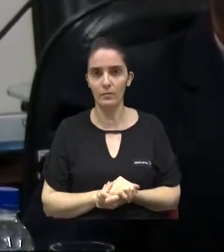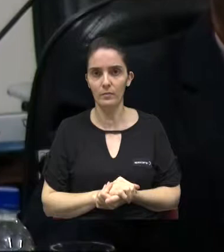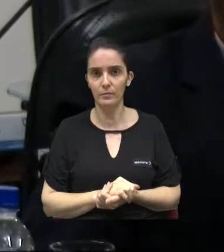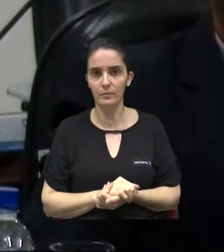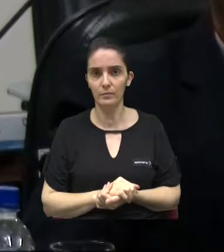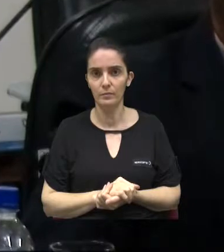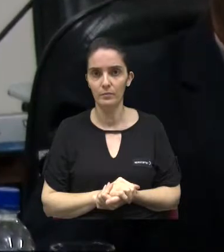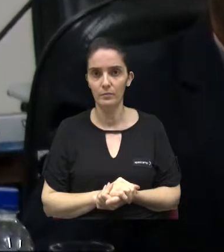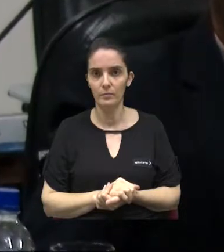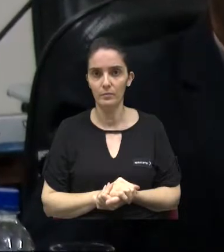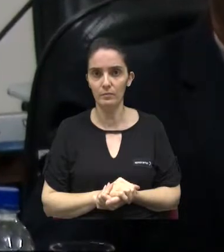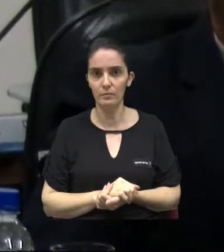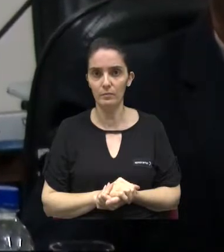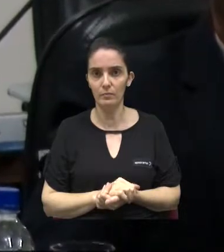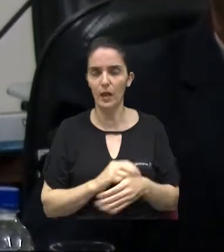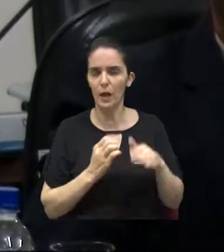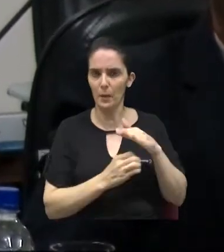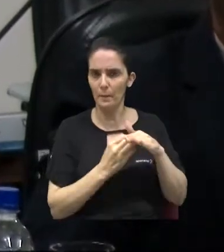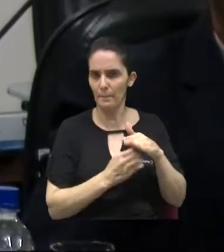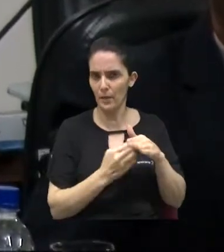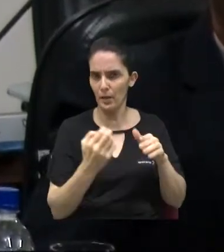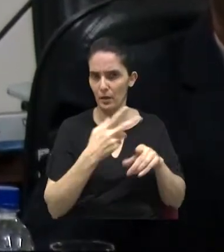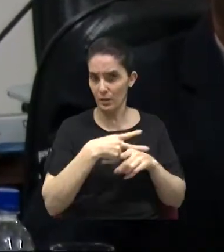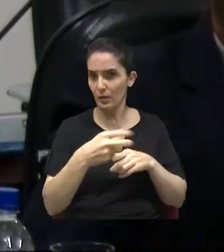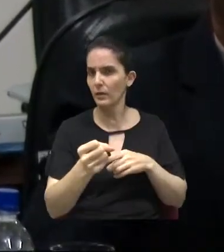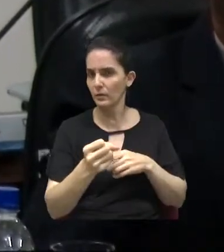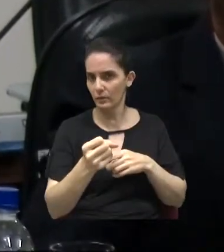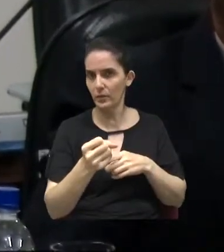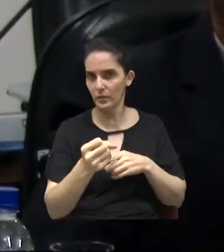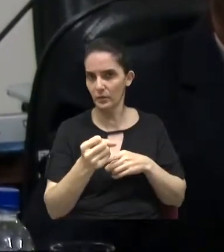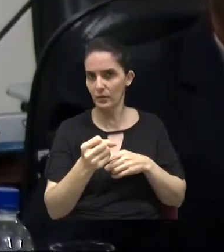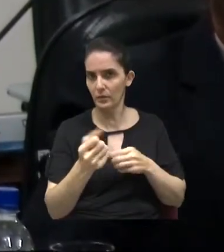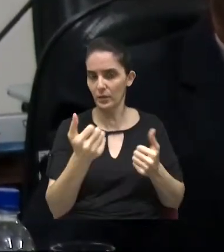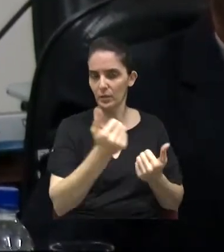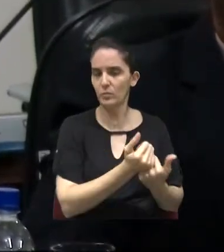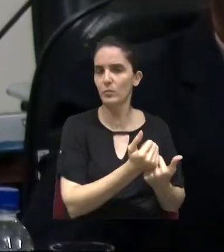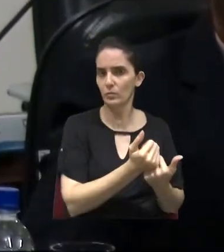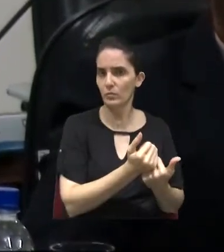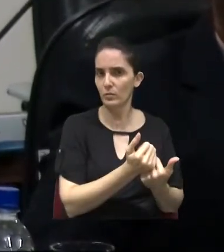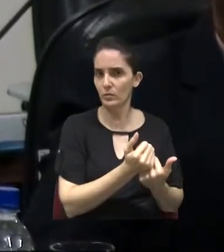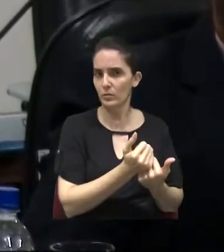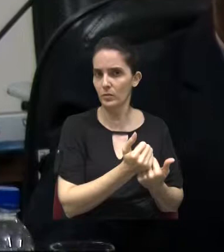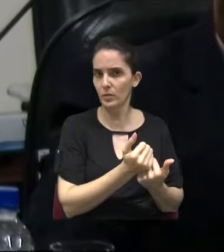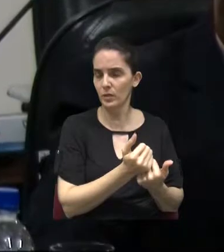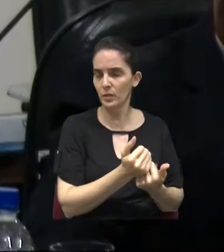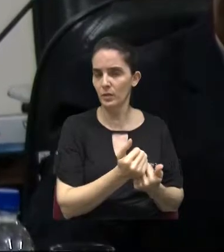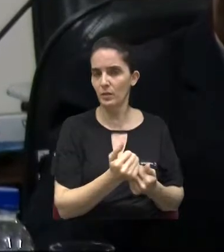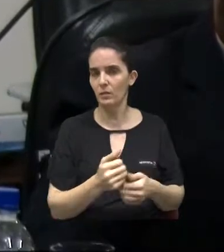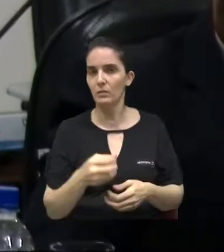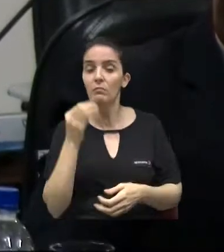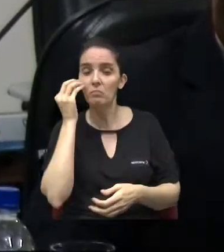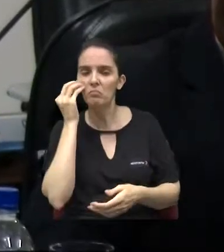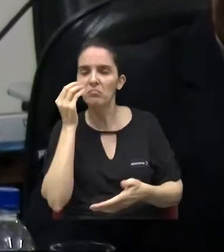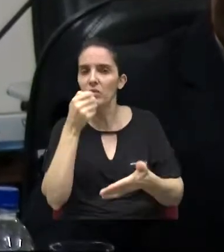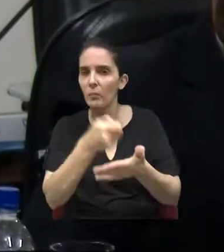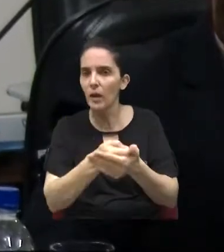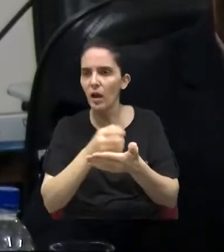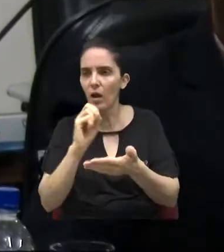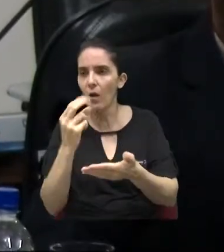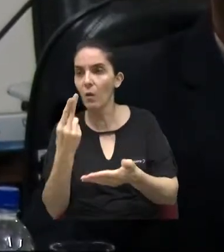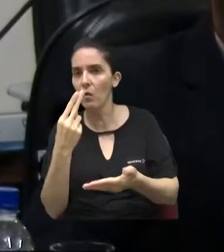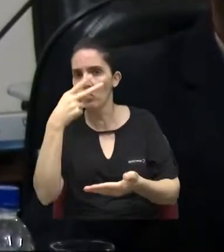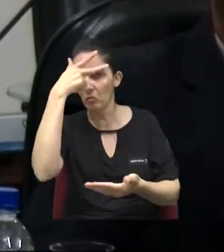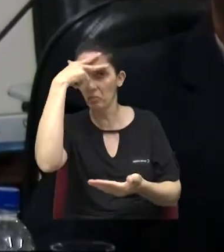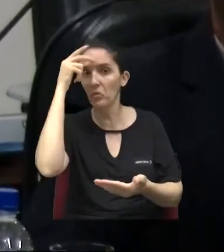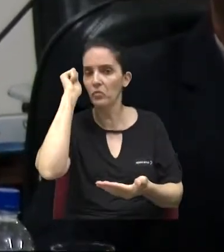que a empresa que ganhar vai assumir o déficit da intervenção ou nós mesmos é que teremos que pagar? Fora